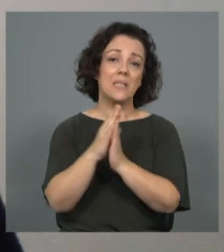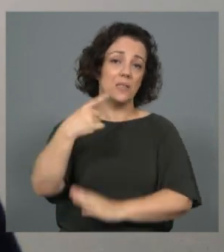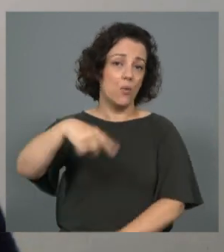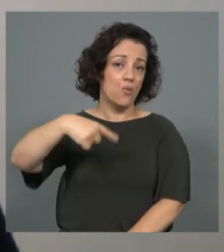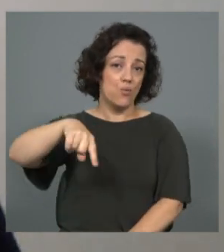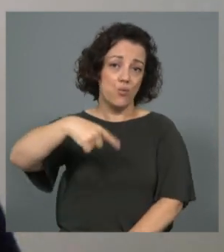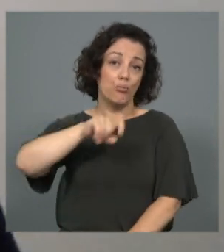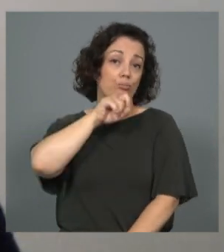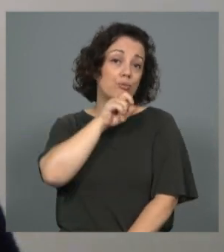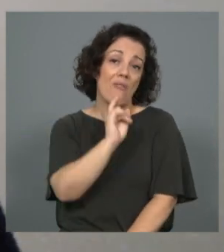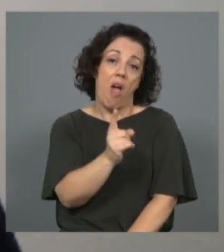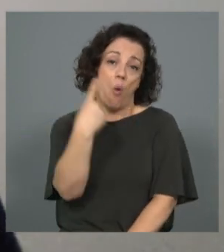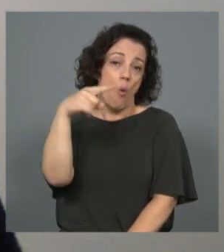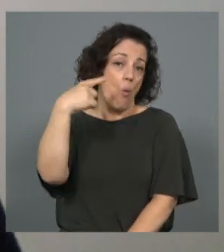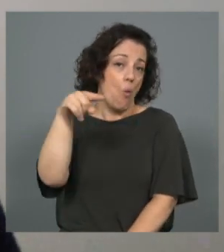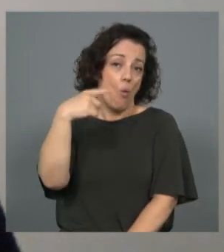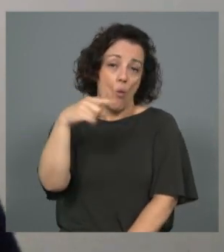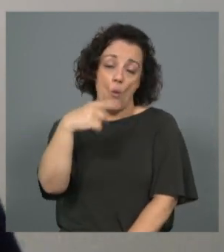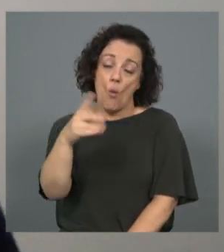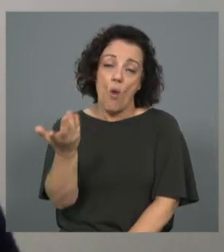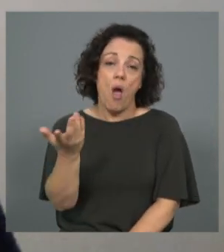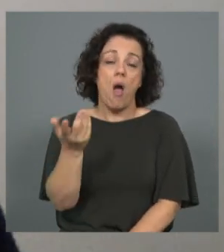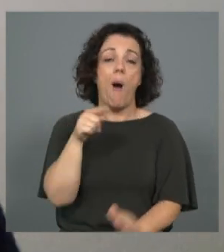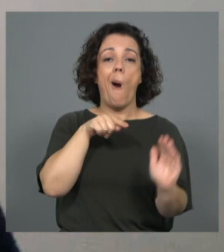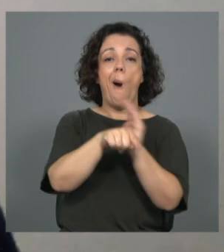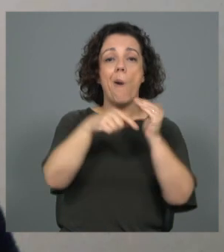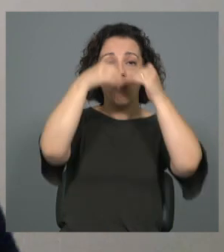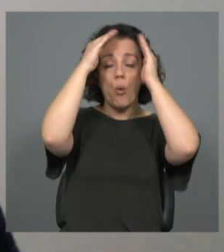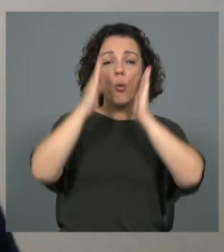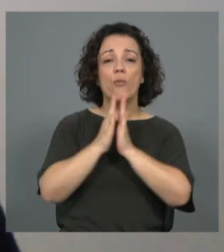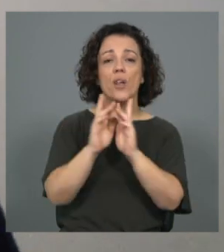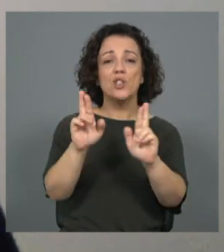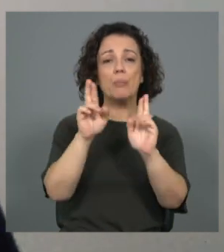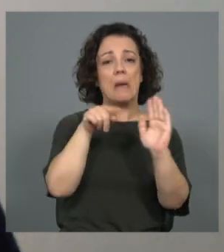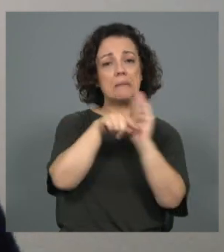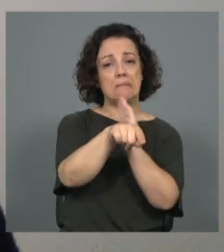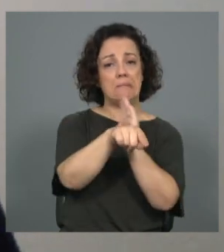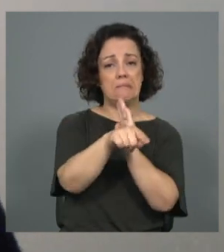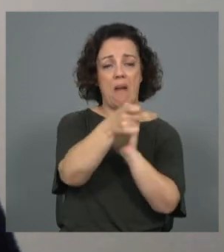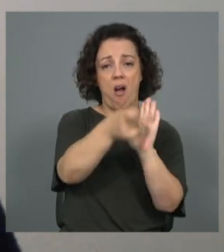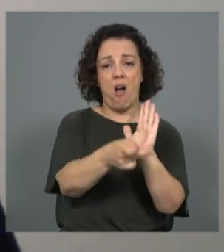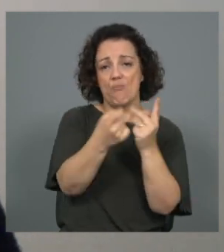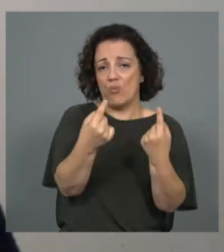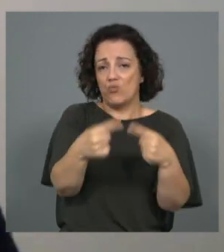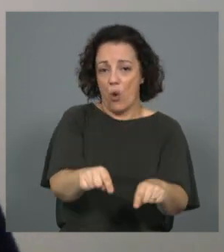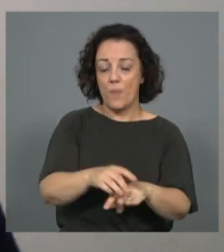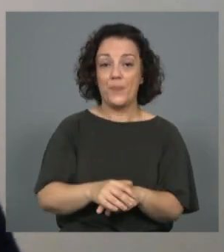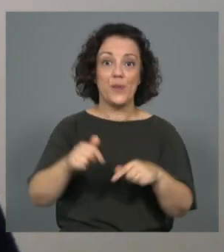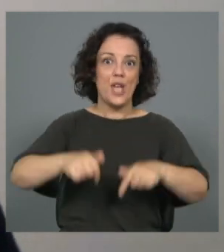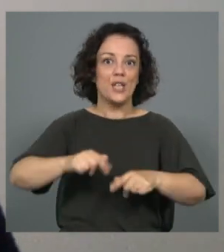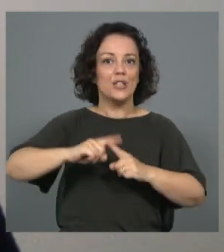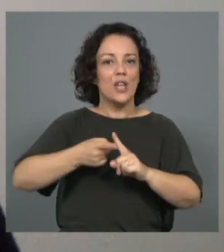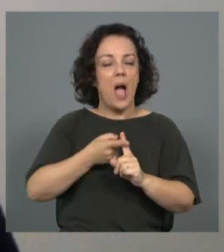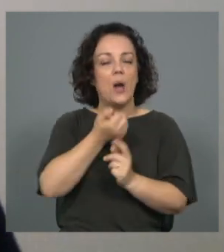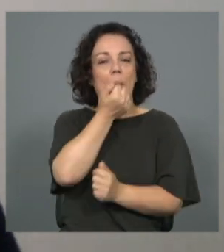que havia, e fechados, quase encerrados dentro do Convento da Esperança. Este ano temos a honra e a alegria também